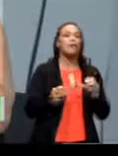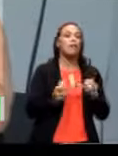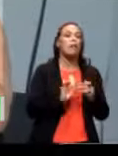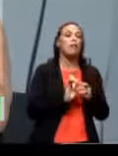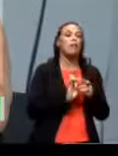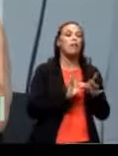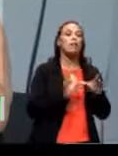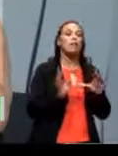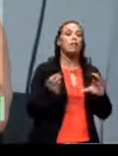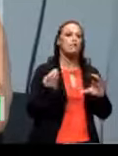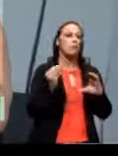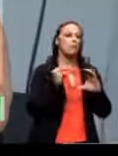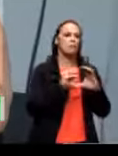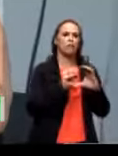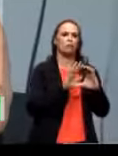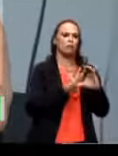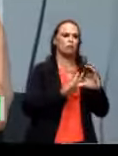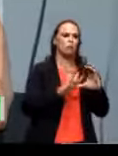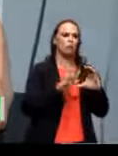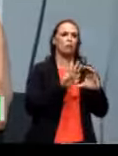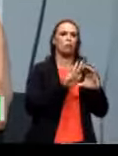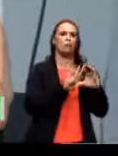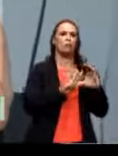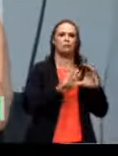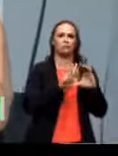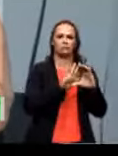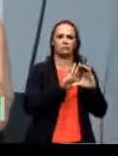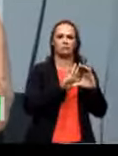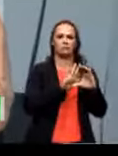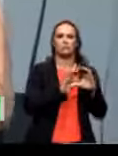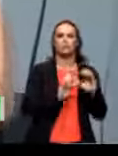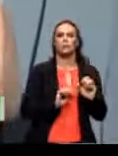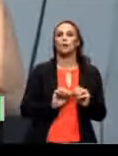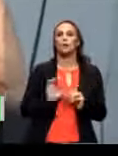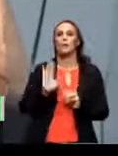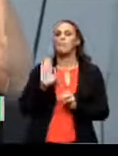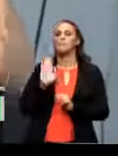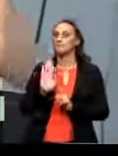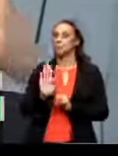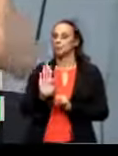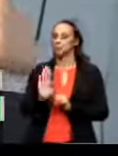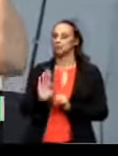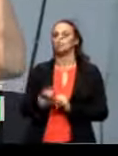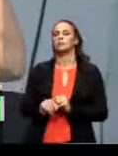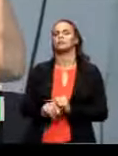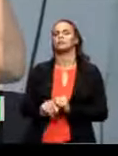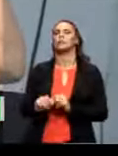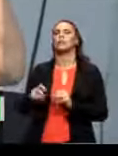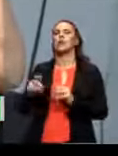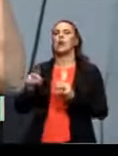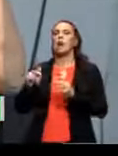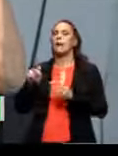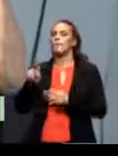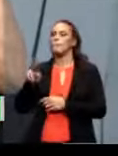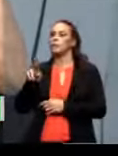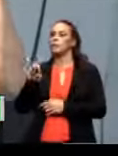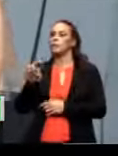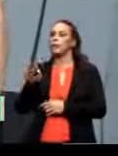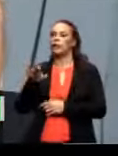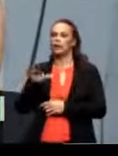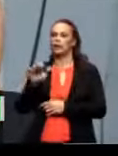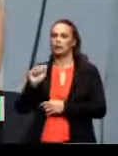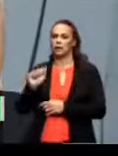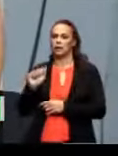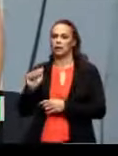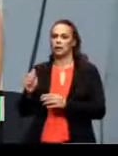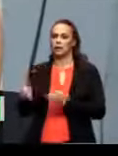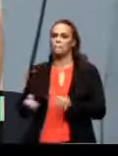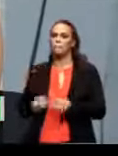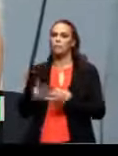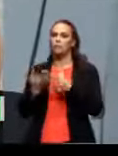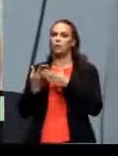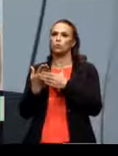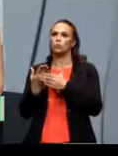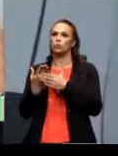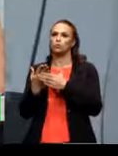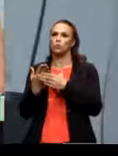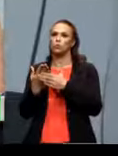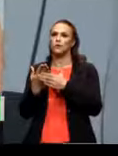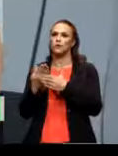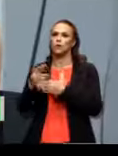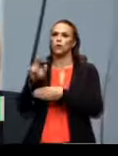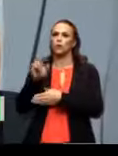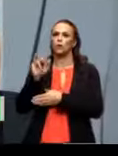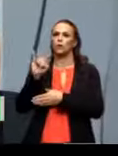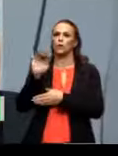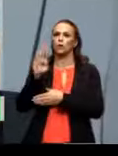quando uma proteína ela é formada num ribossomo que está preso, né, está junto ali com o